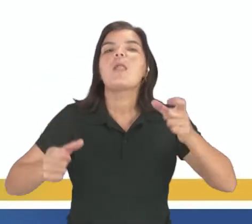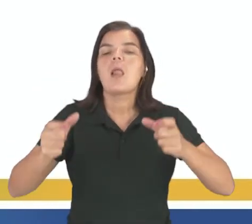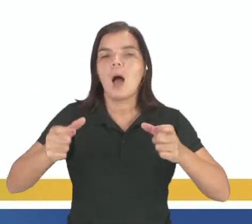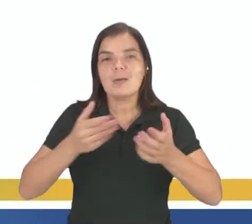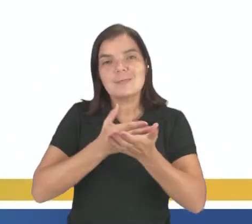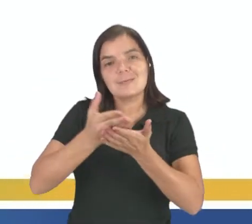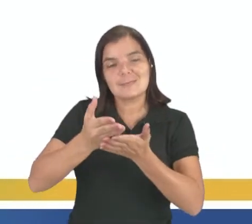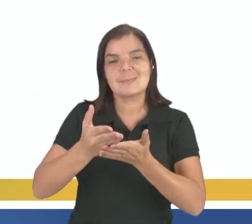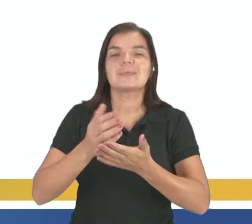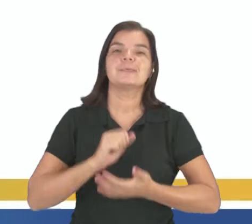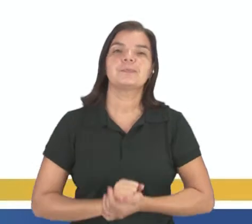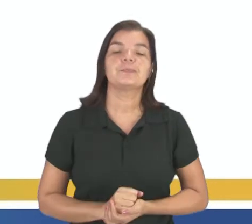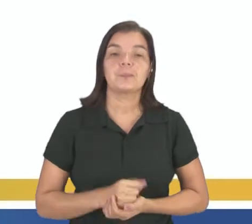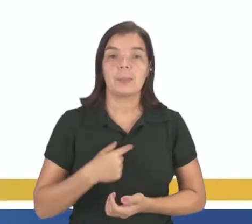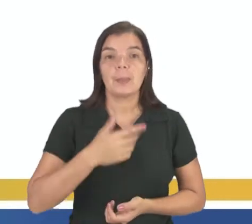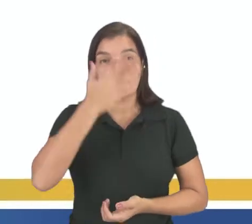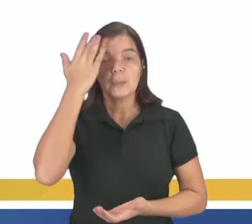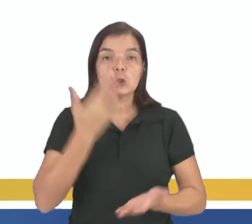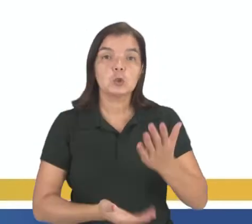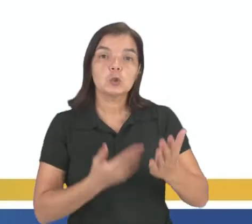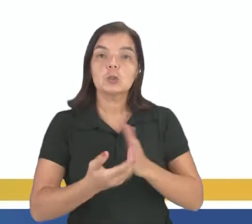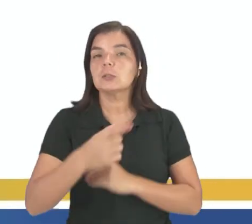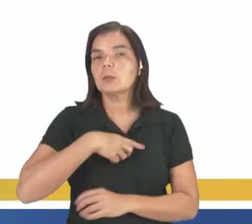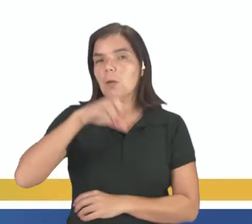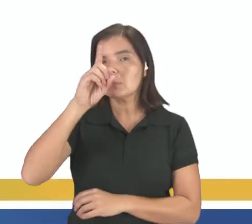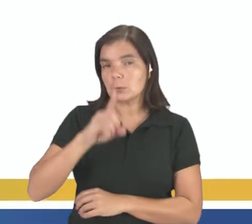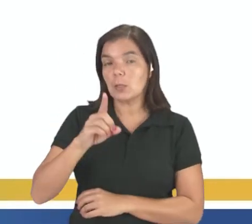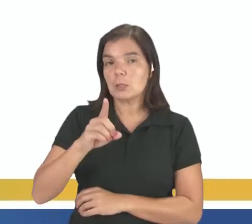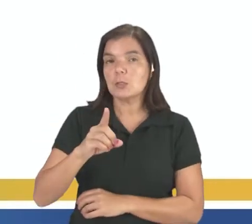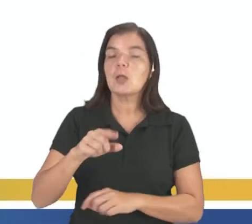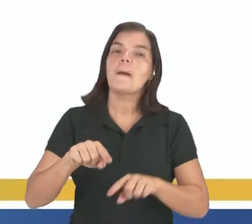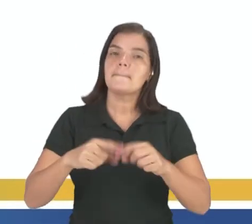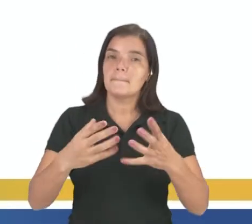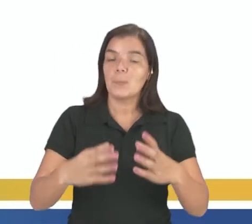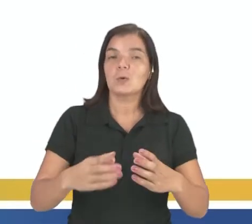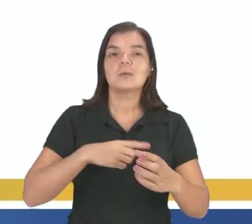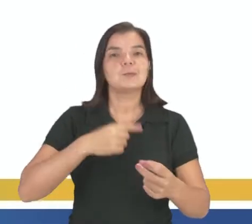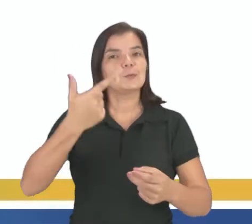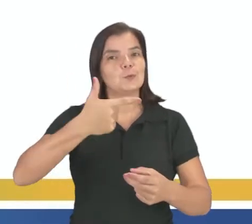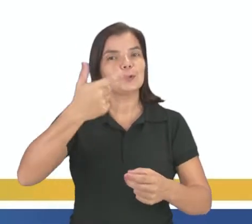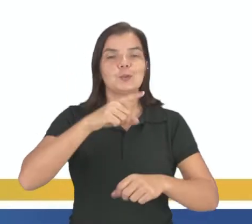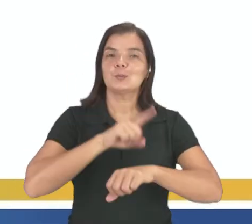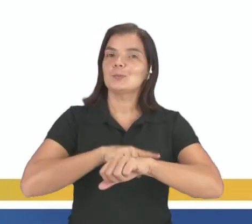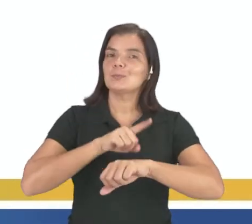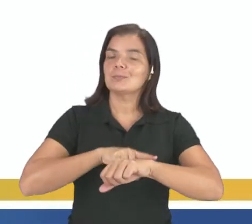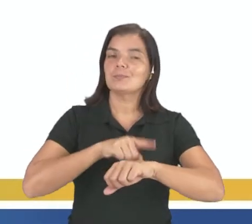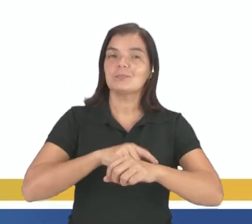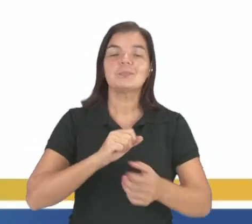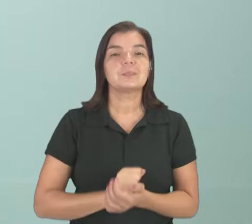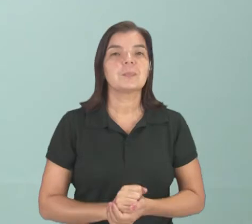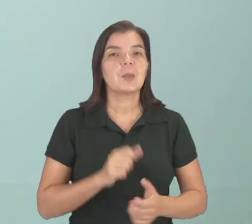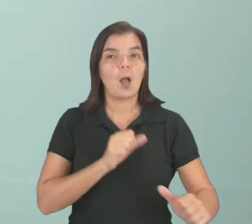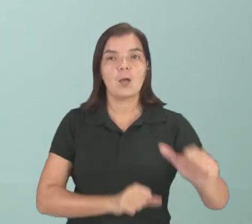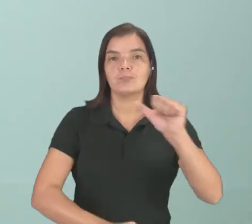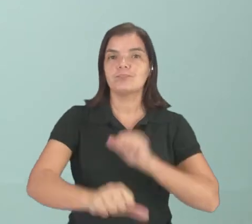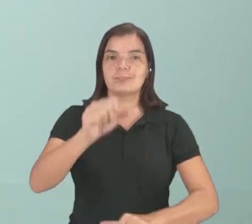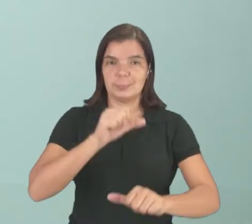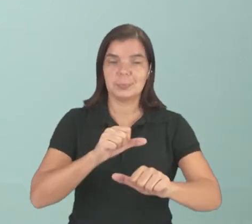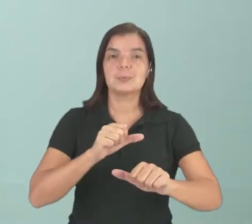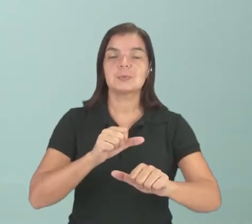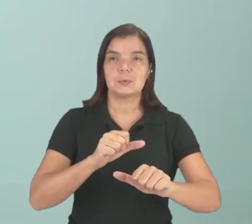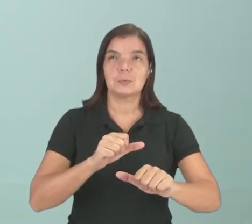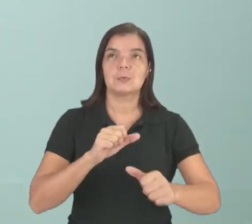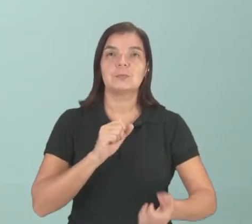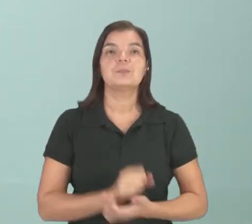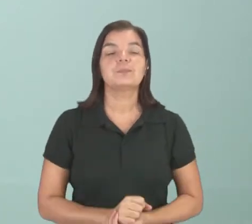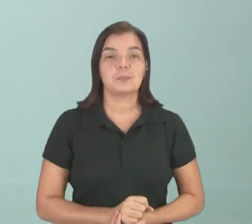quadra que iniciará o jogo a equipe perdedora tem direito à posse de bola o segundo tempo a investe né que ele